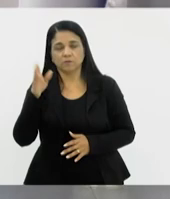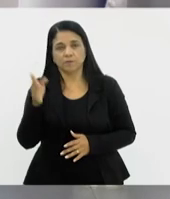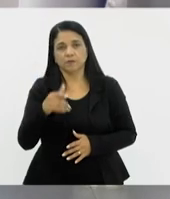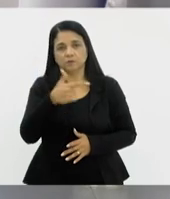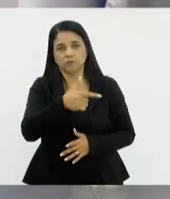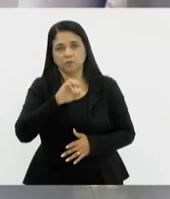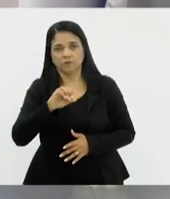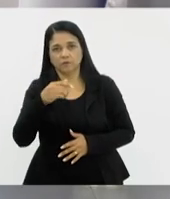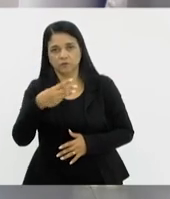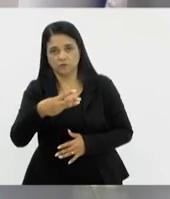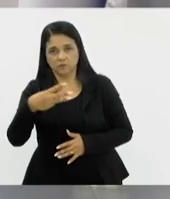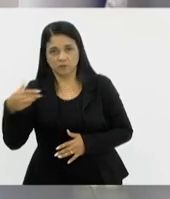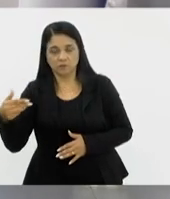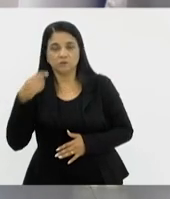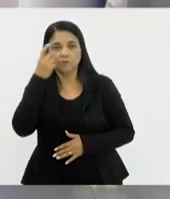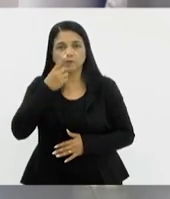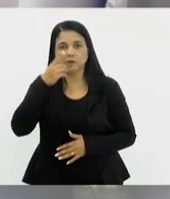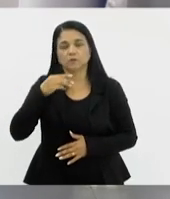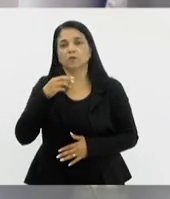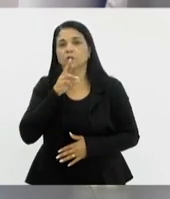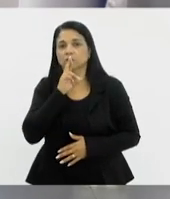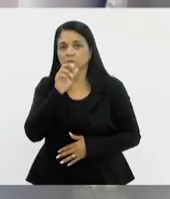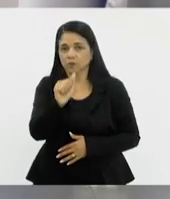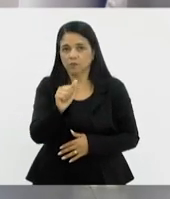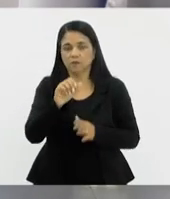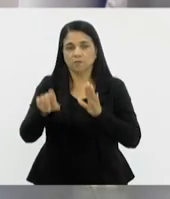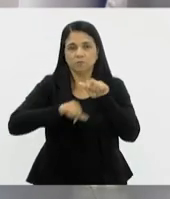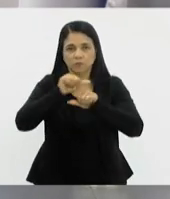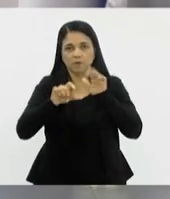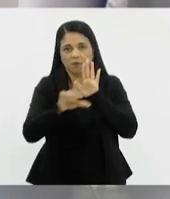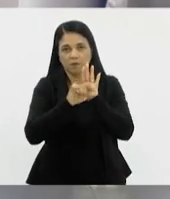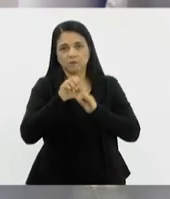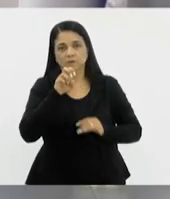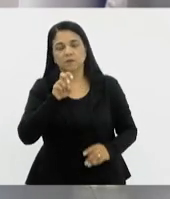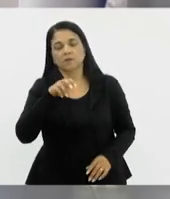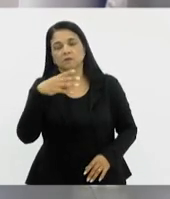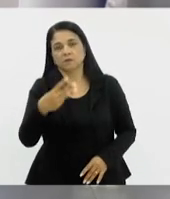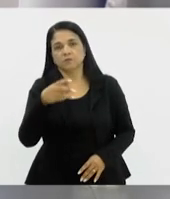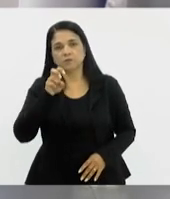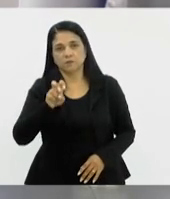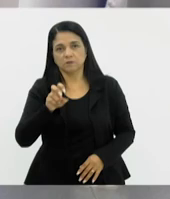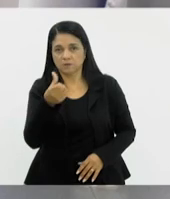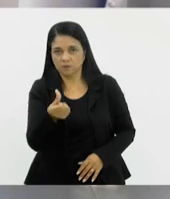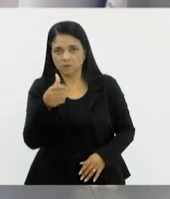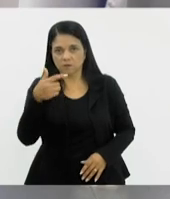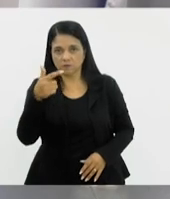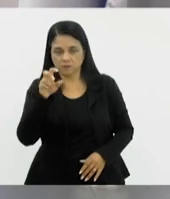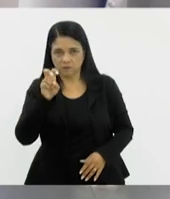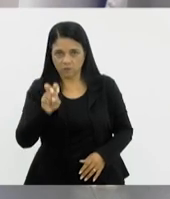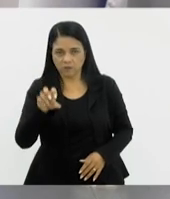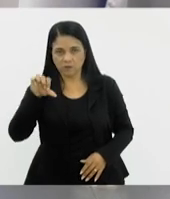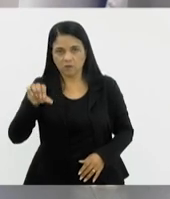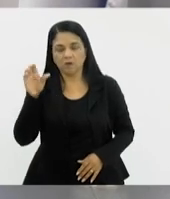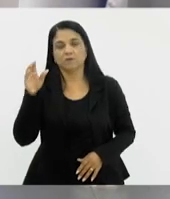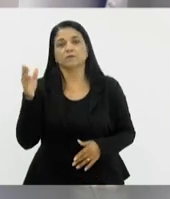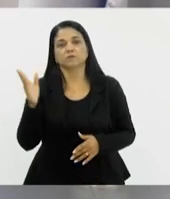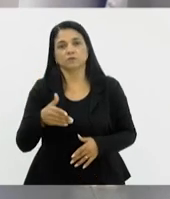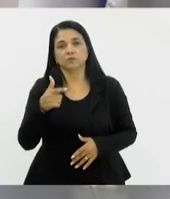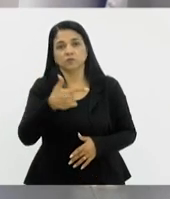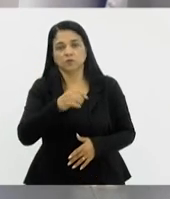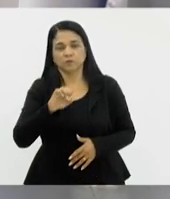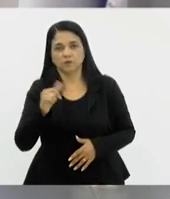de 2023, de autoria do deputado Rodrigo Amorim, que altera a lei 3.669 de 10 de outubro de 2001, que obriga os fornecedores de bens e